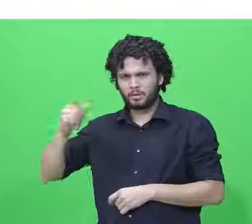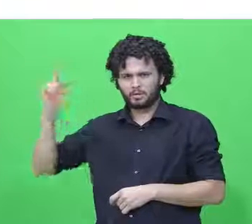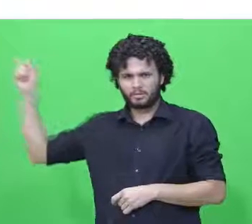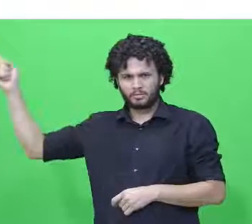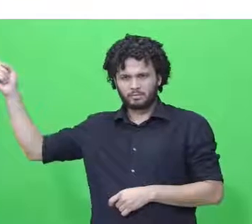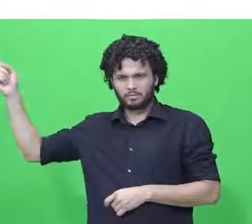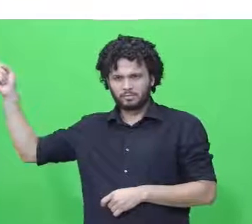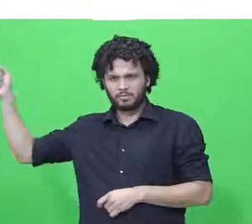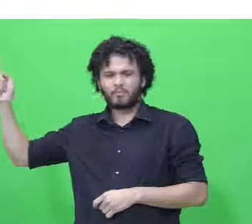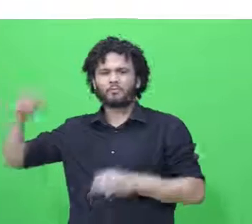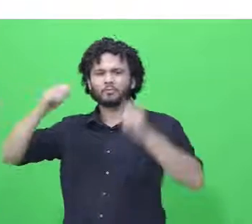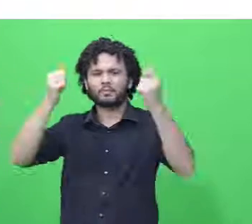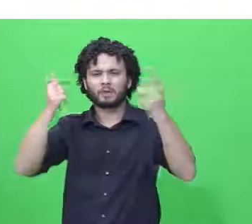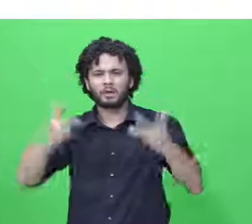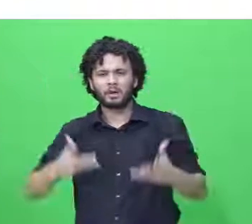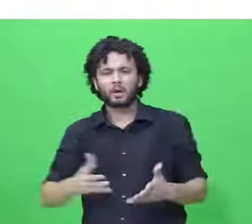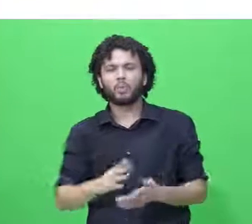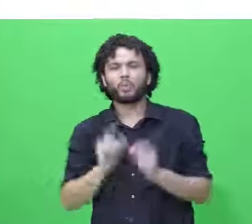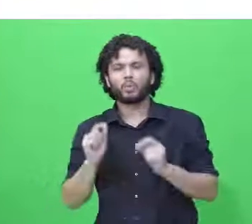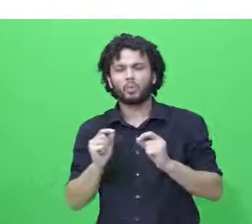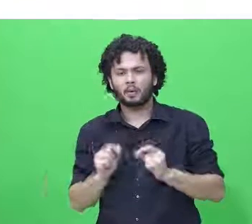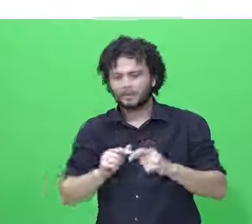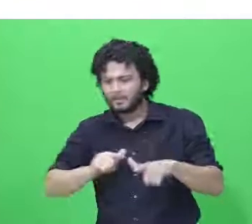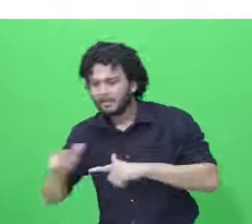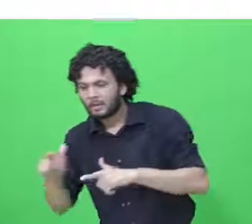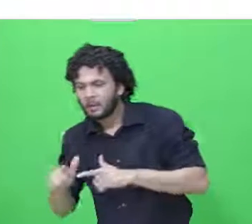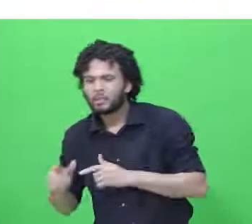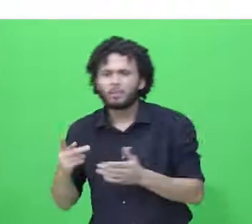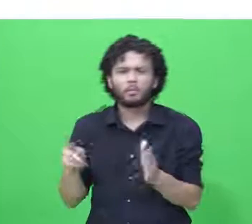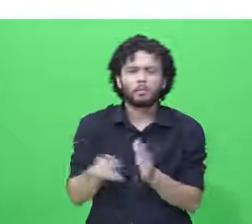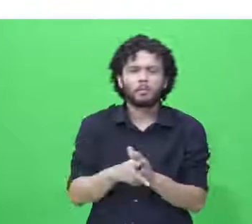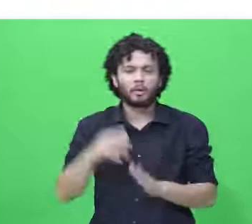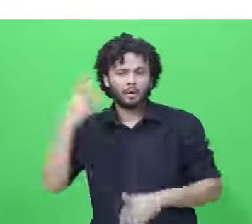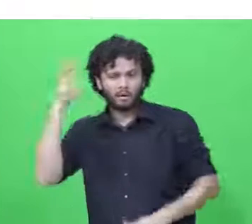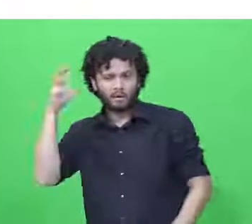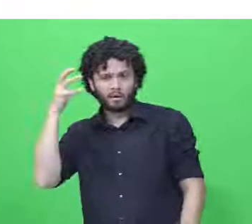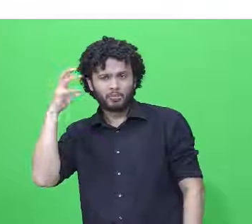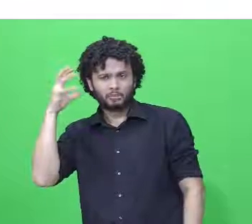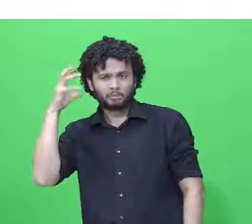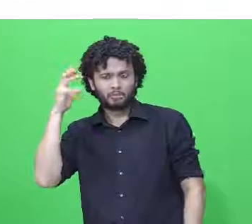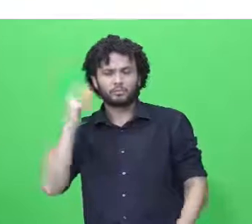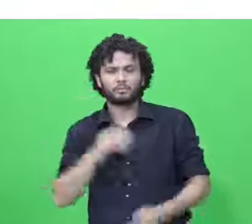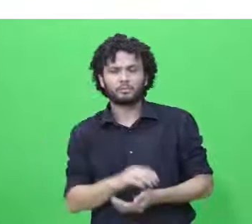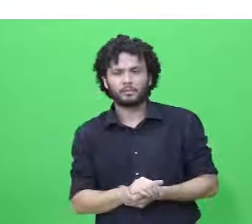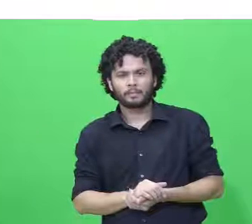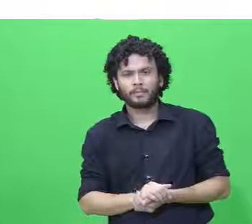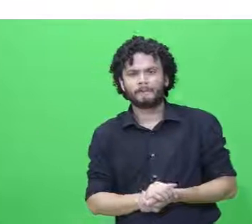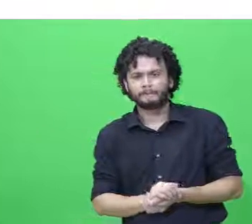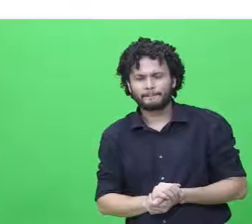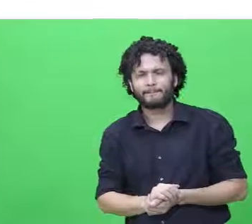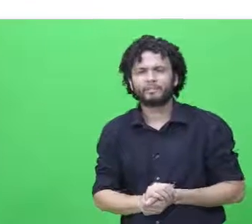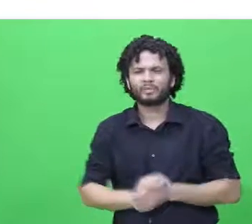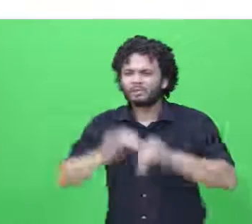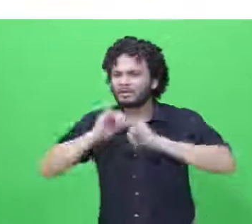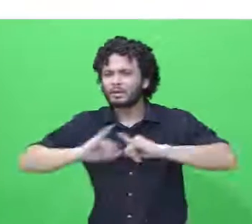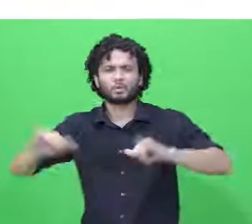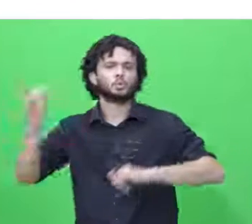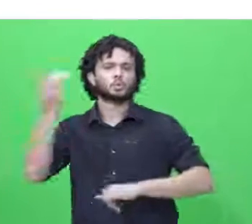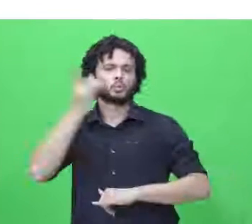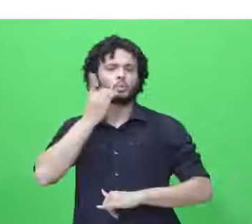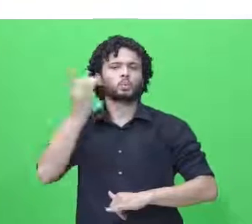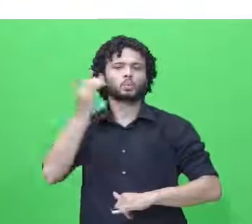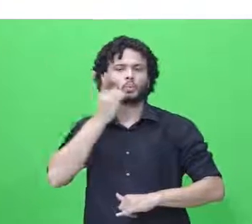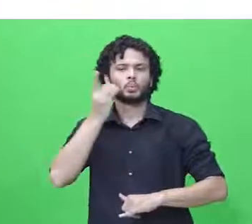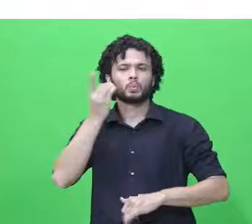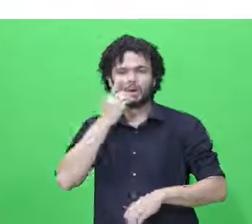Vargas vai falar diretamente ao trabalhador através do rádio, tá? Então, ele vai se utilizar diariamente para conversar,